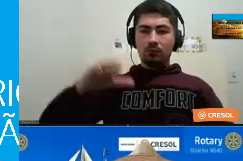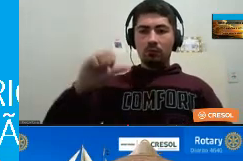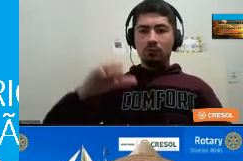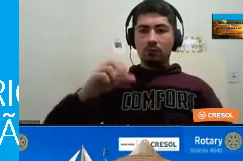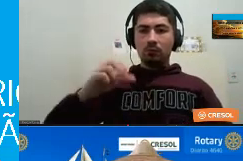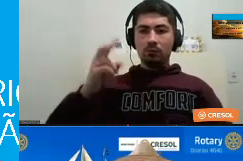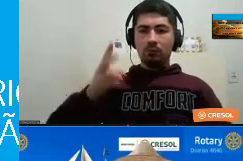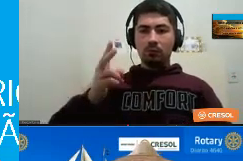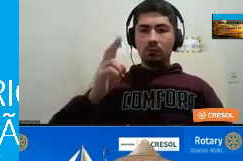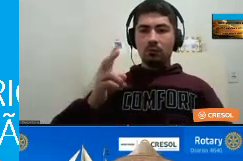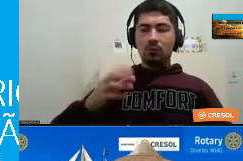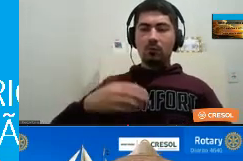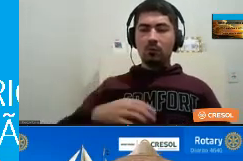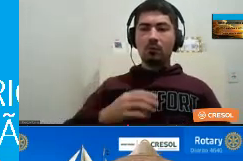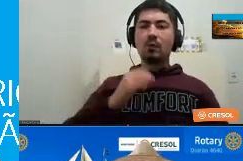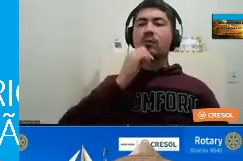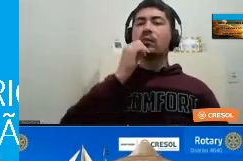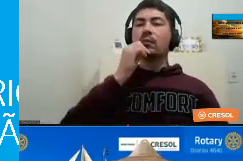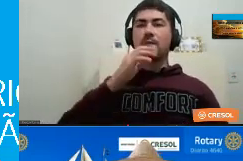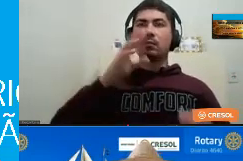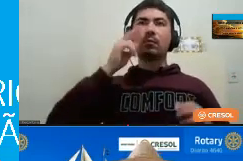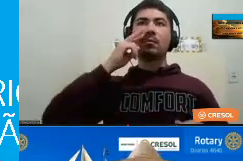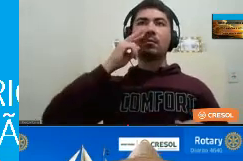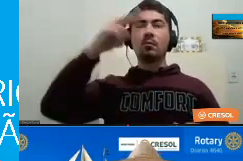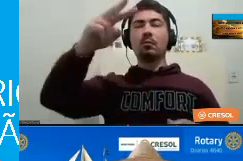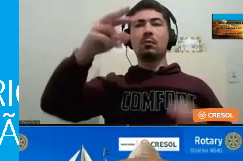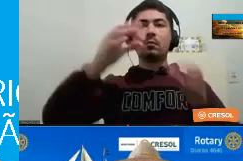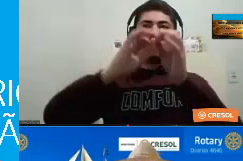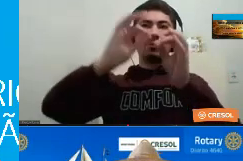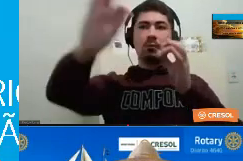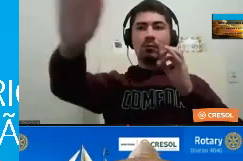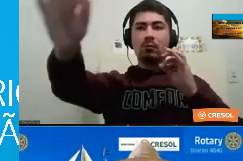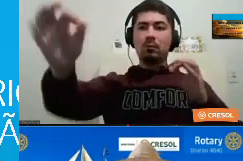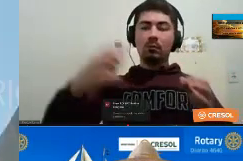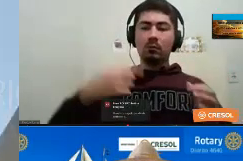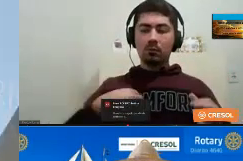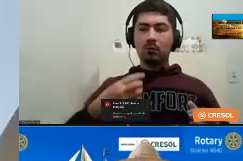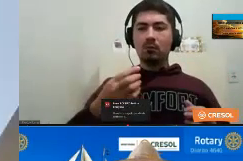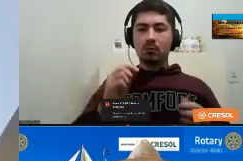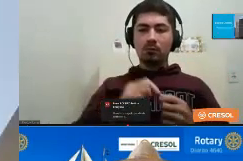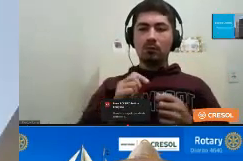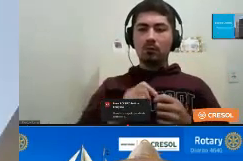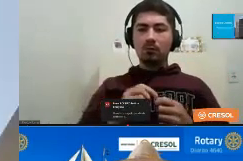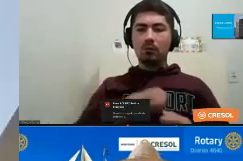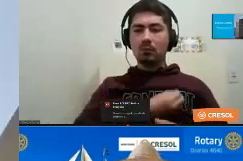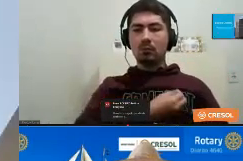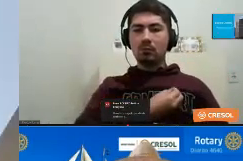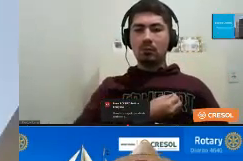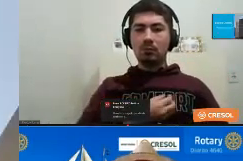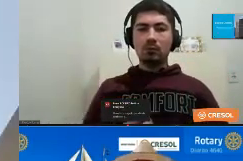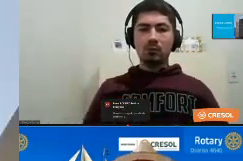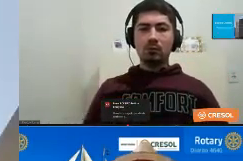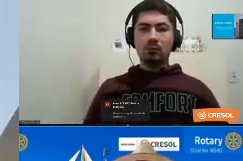E levante a cabeça e olhe para frente. O que eu fiz na minha vida. Então, vocês estão vendo aqui o